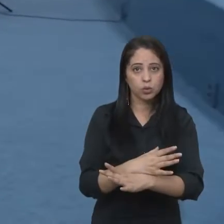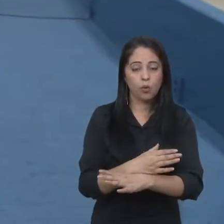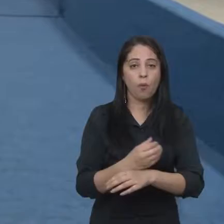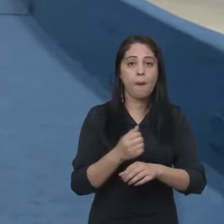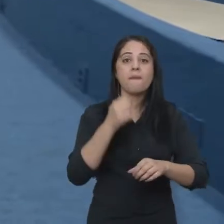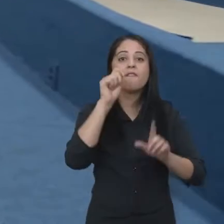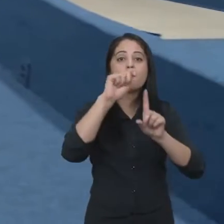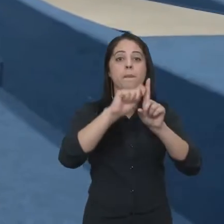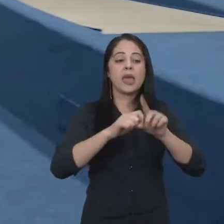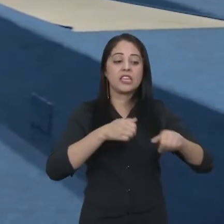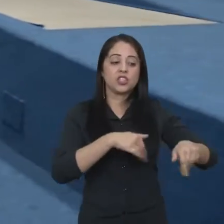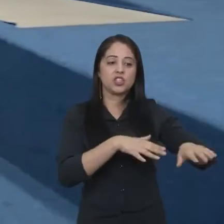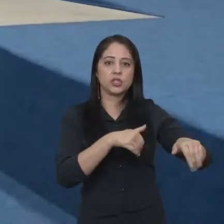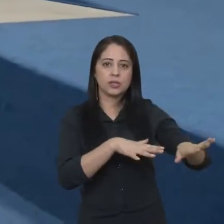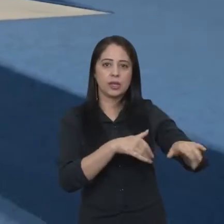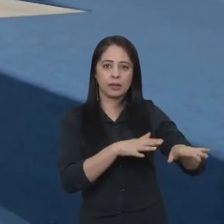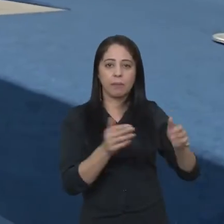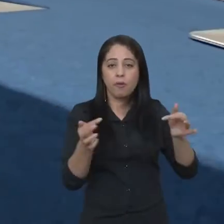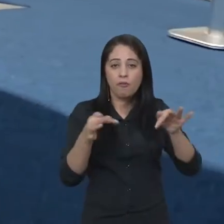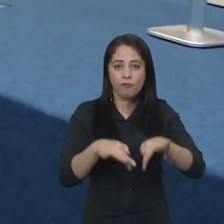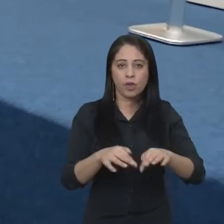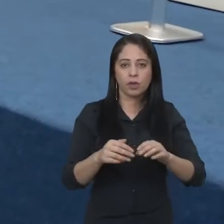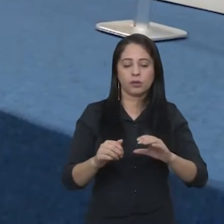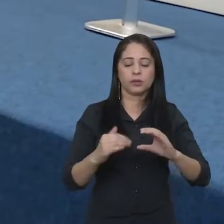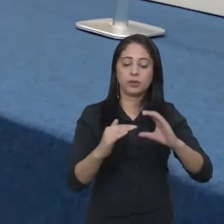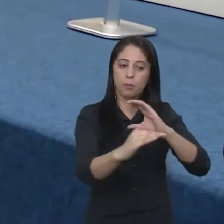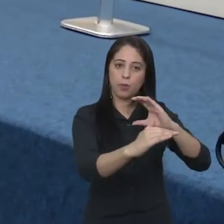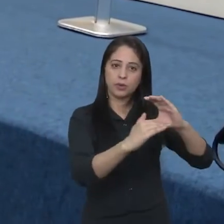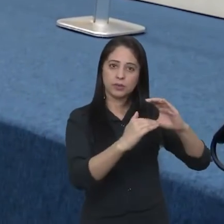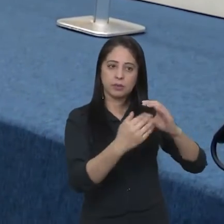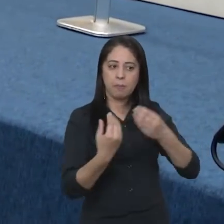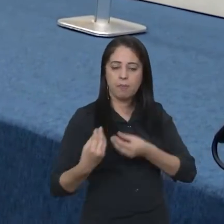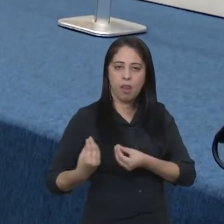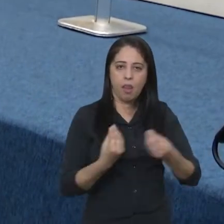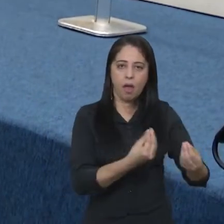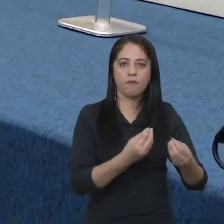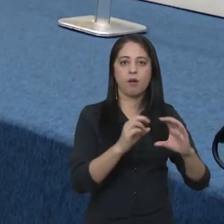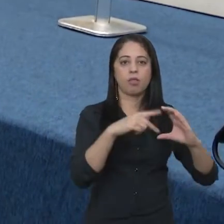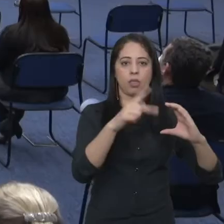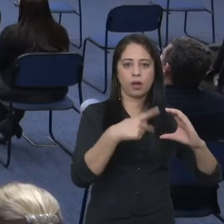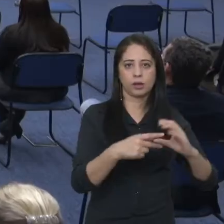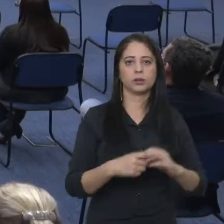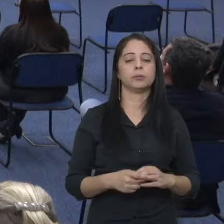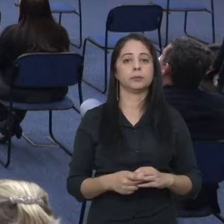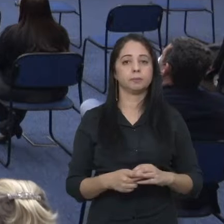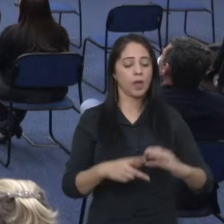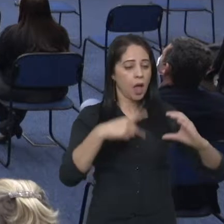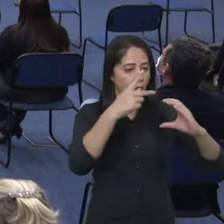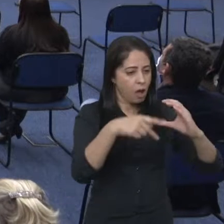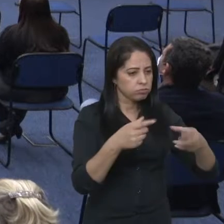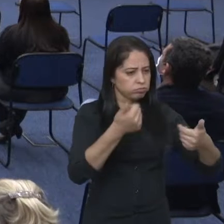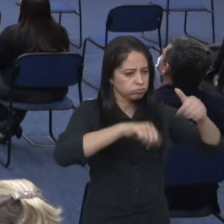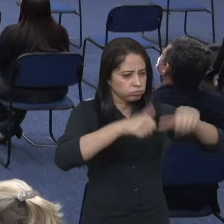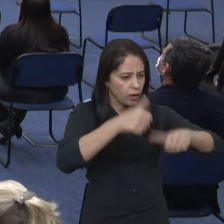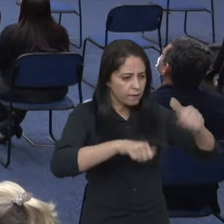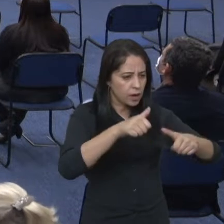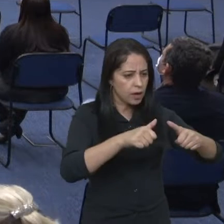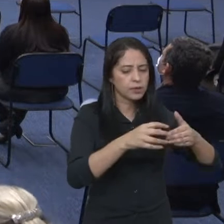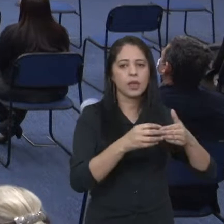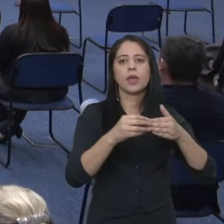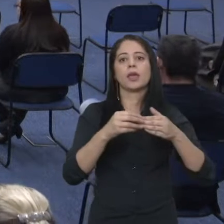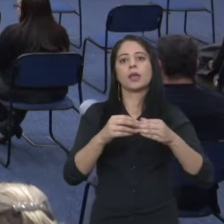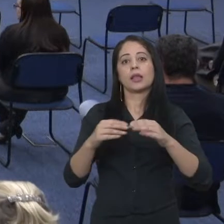ser concluído até o final de setembro, quando será encaminhado para a Câmara. O Legislativo tem até o final